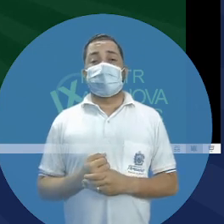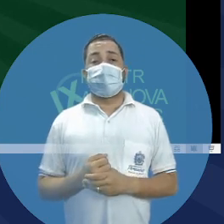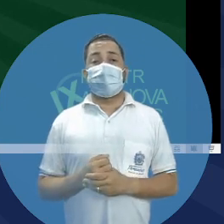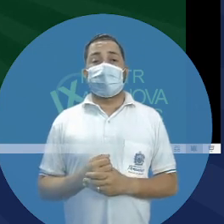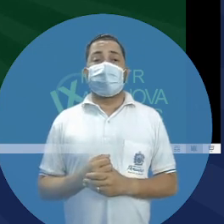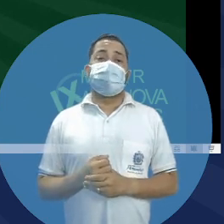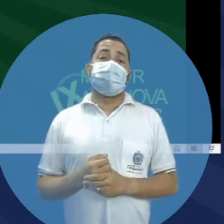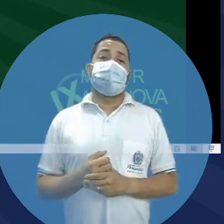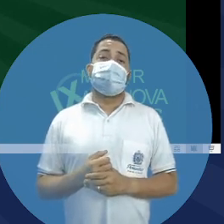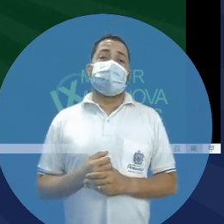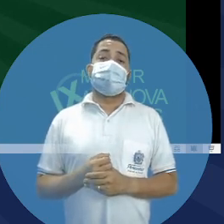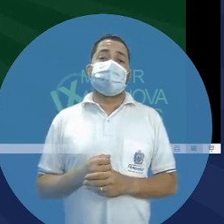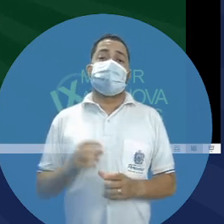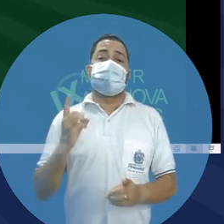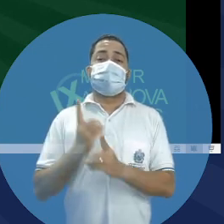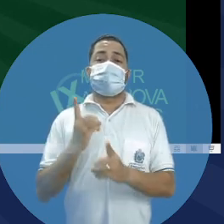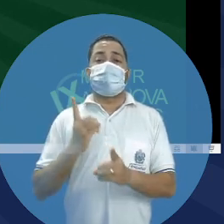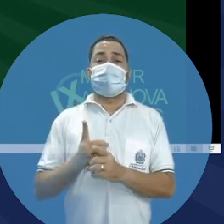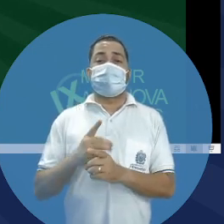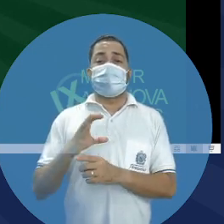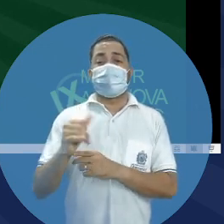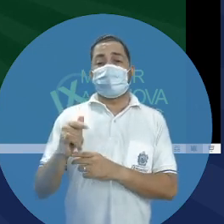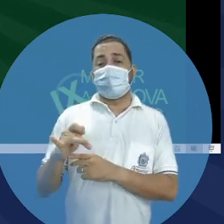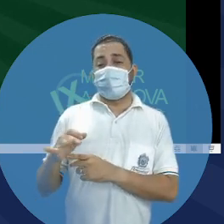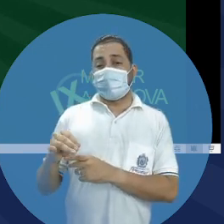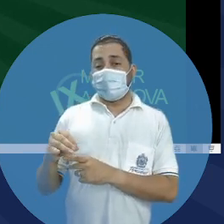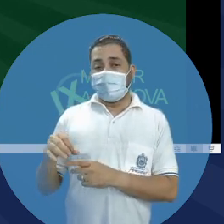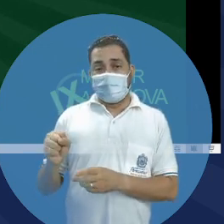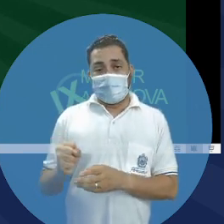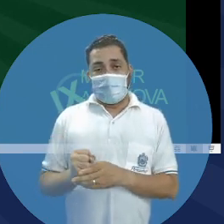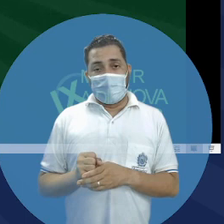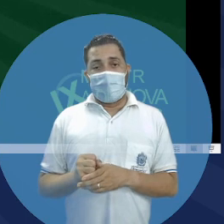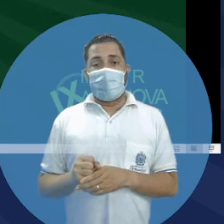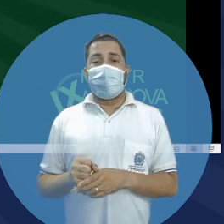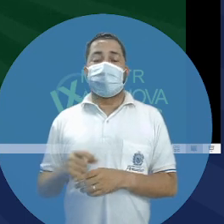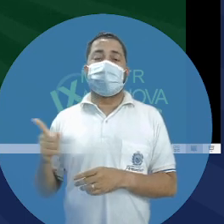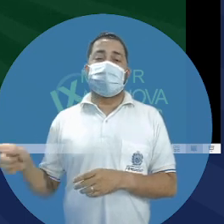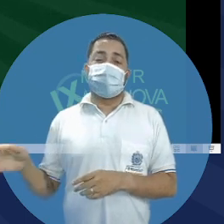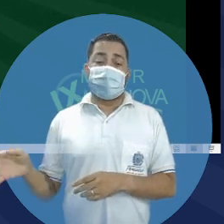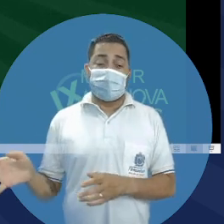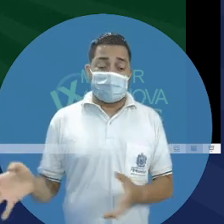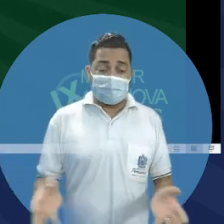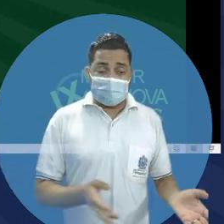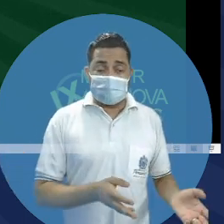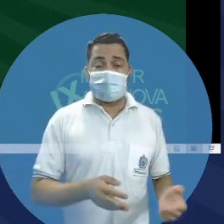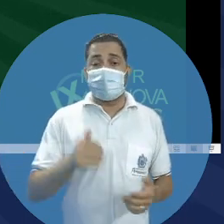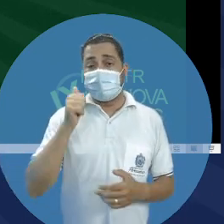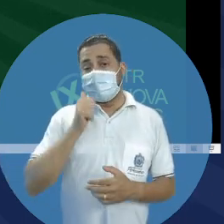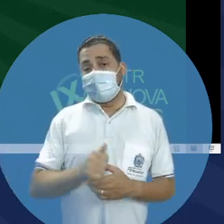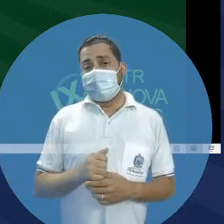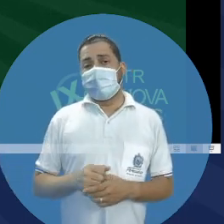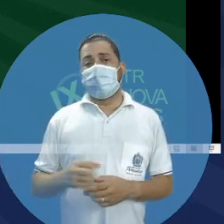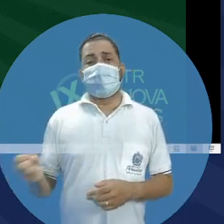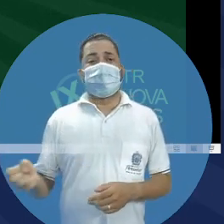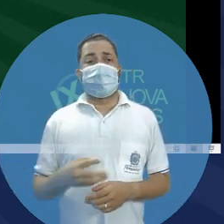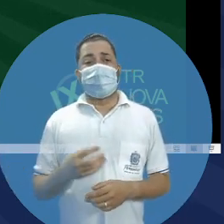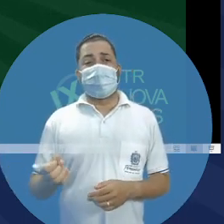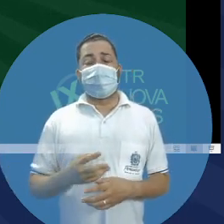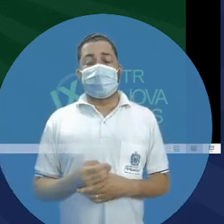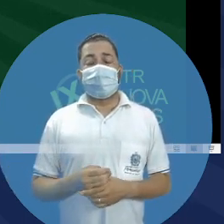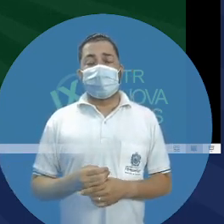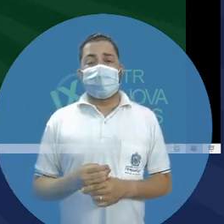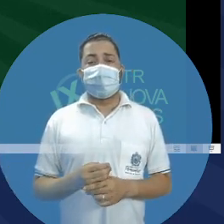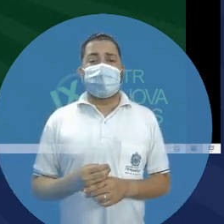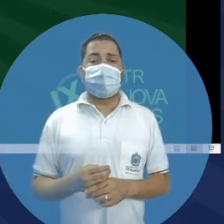encontrar caminhos para trazer essas meninas a um novo olhar do seu empoderamento, não